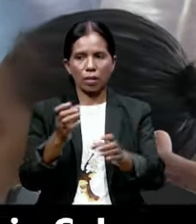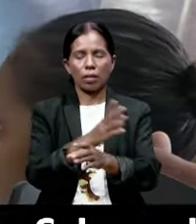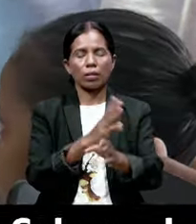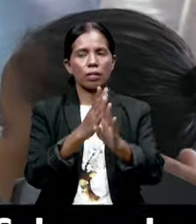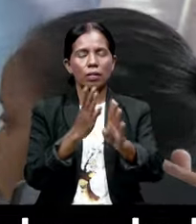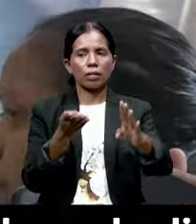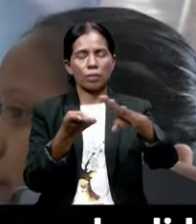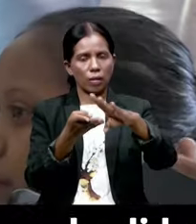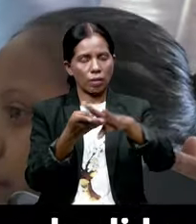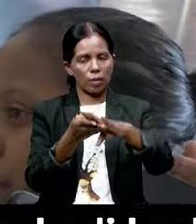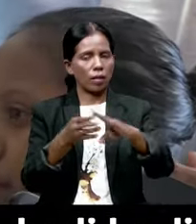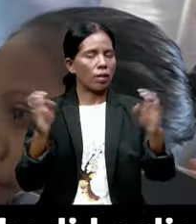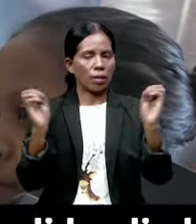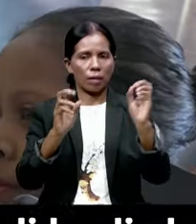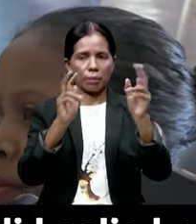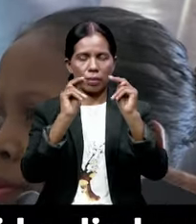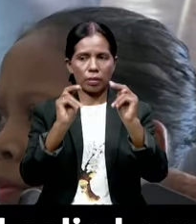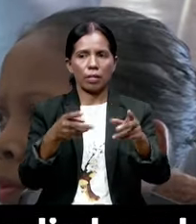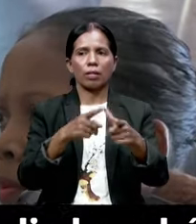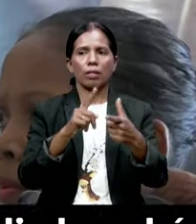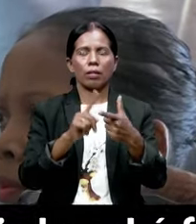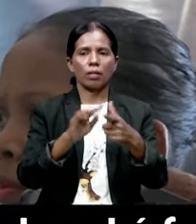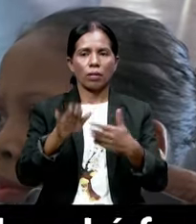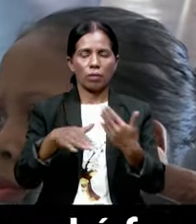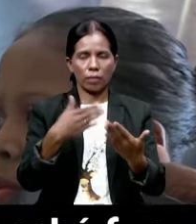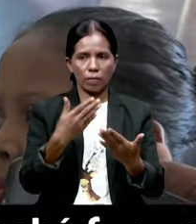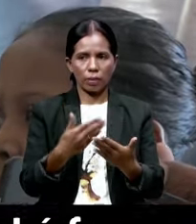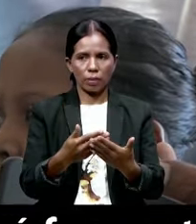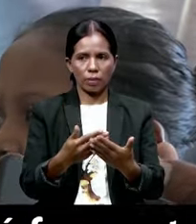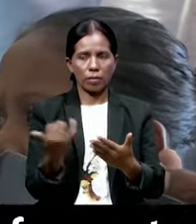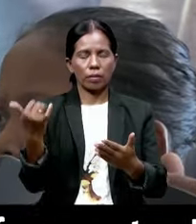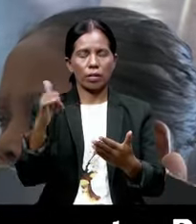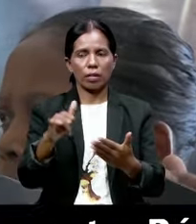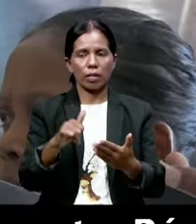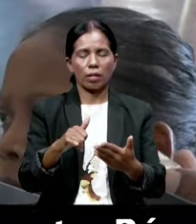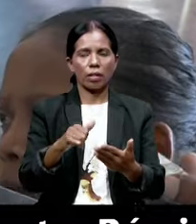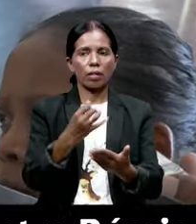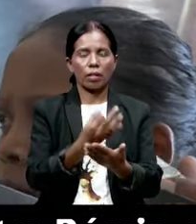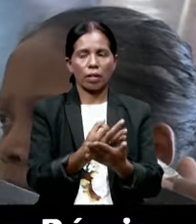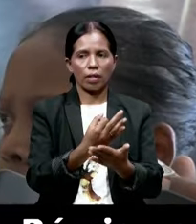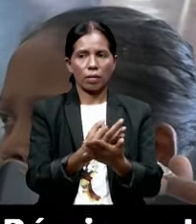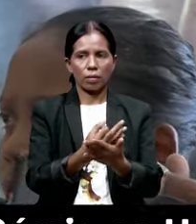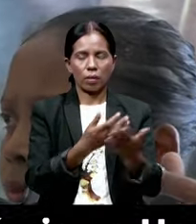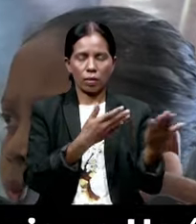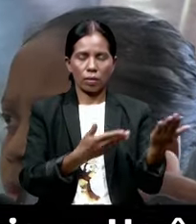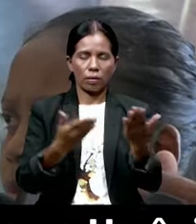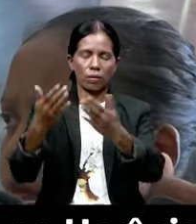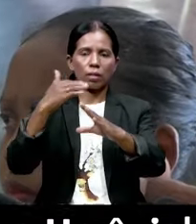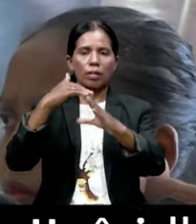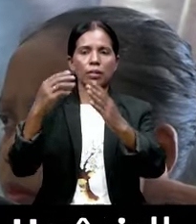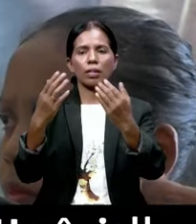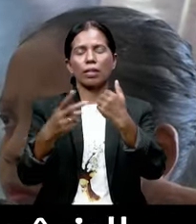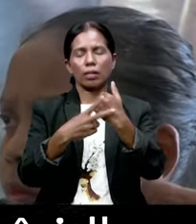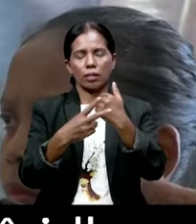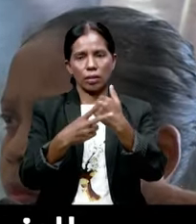iha banco la precisa ona depois maioria serne oficiais finanças tem que lori pasta tu ba deposita ia banco ira